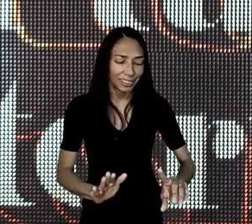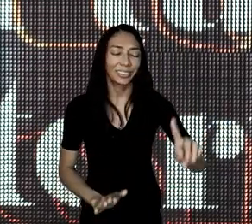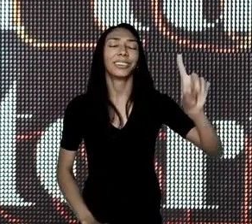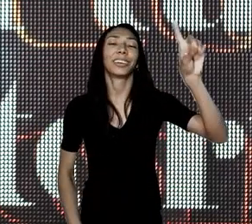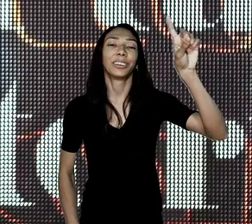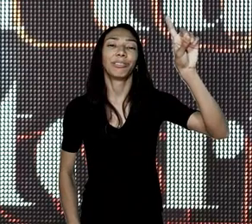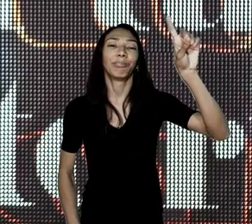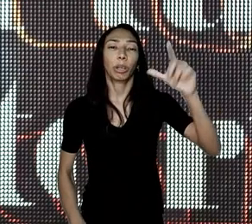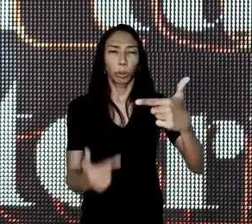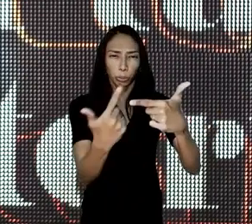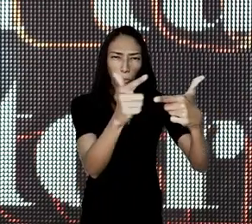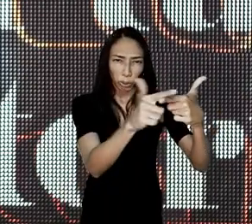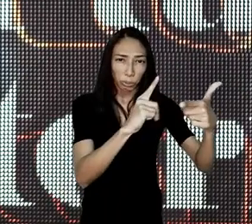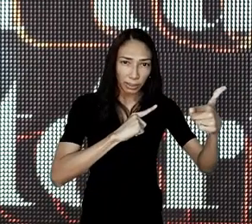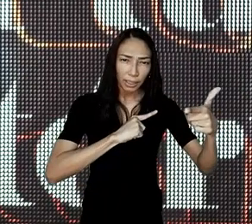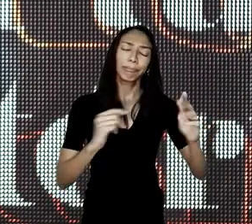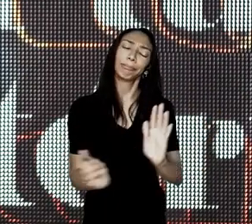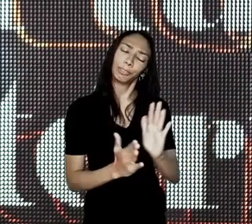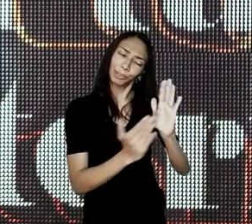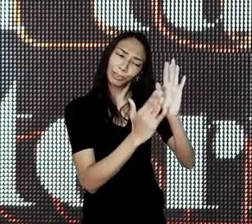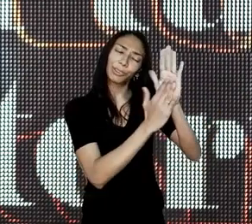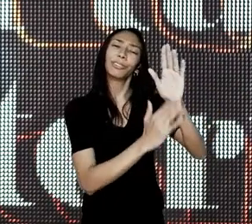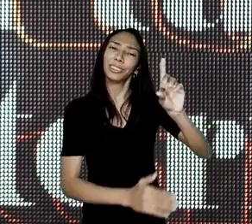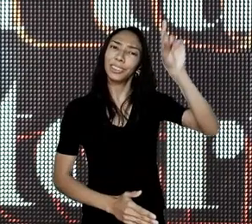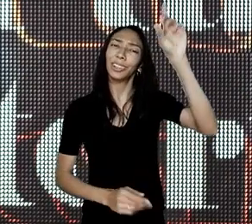do que na hora da crise, quando a gente não está vendo a coisa acontecer.